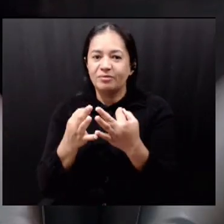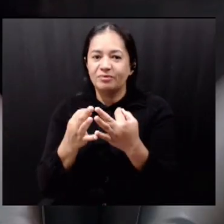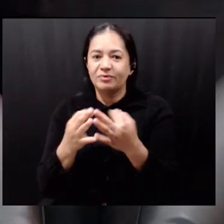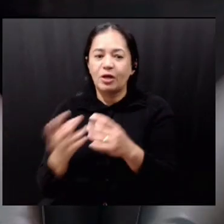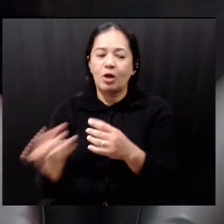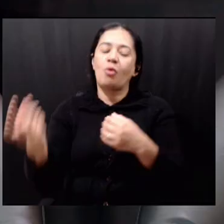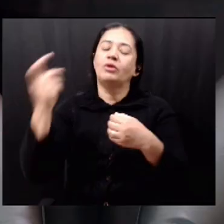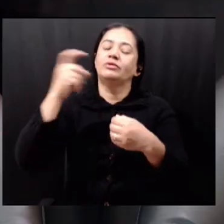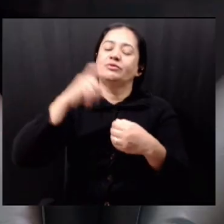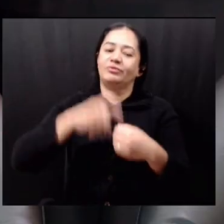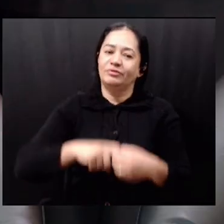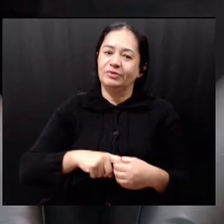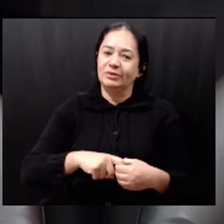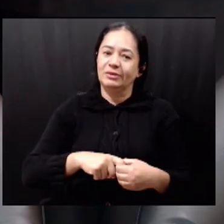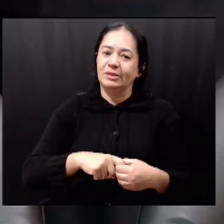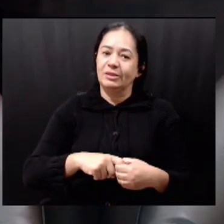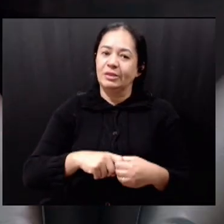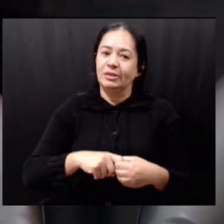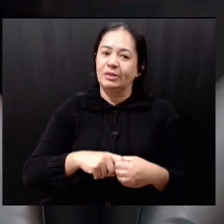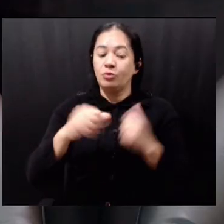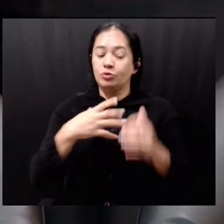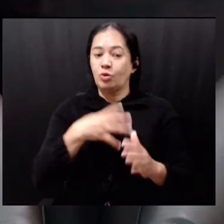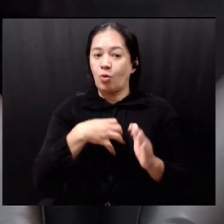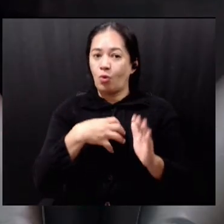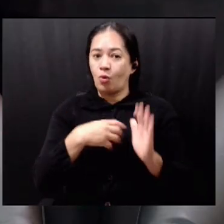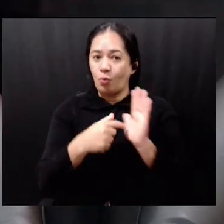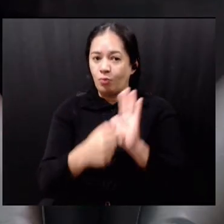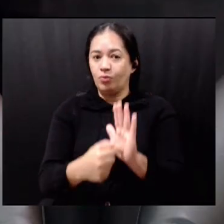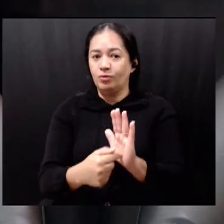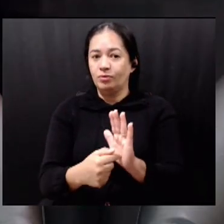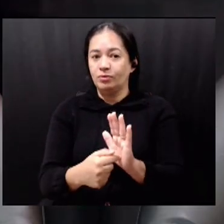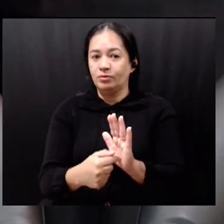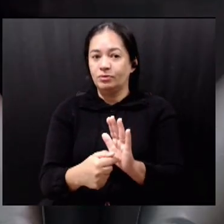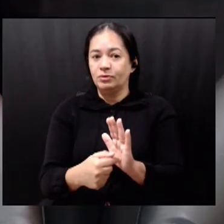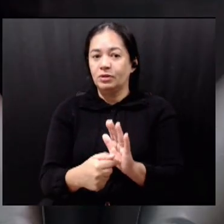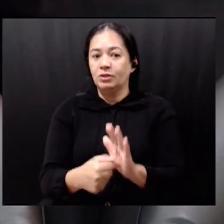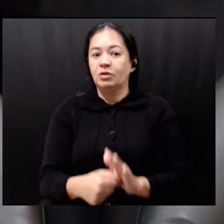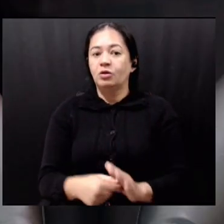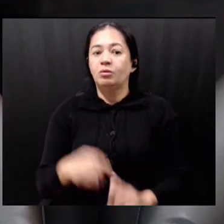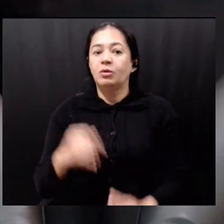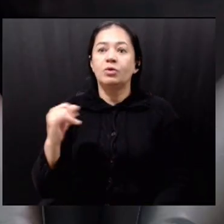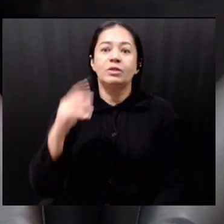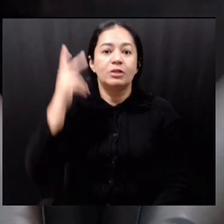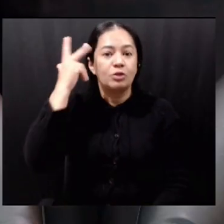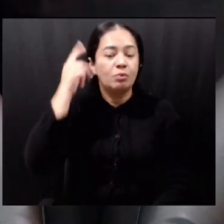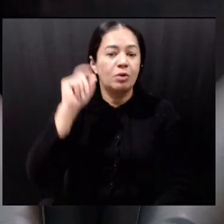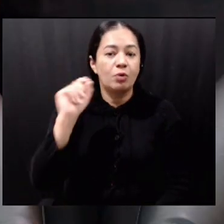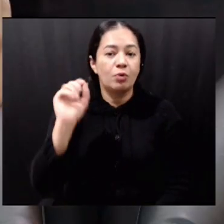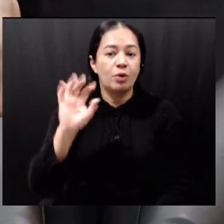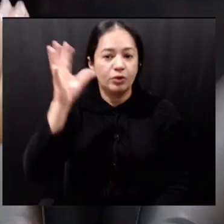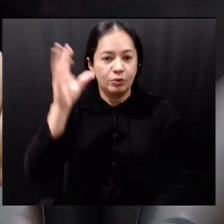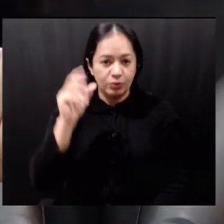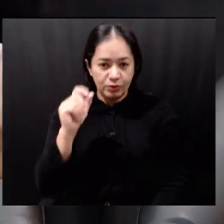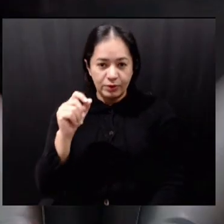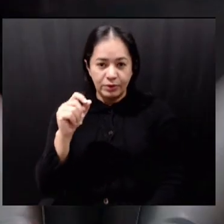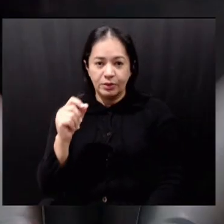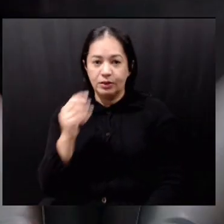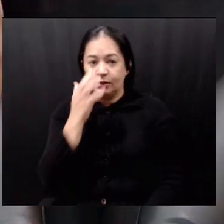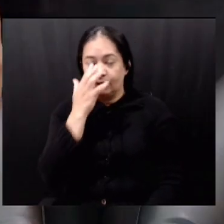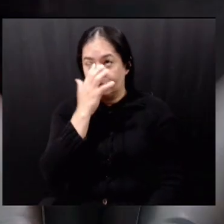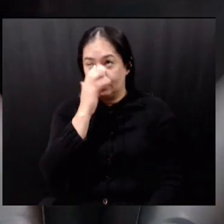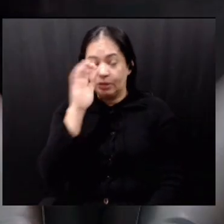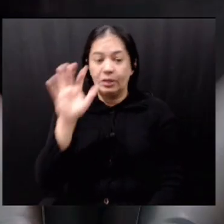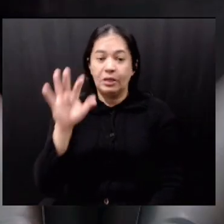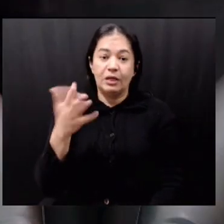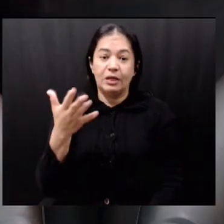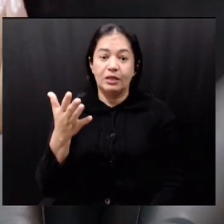acaba mudando totalmente o comportamento. Inclusive, Olha uma coisa isso. também que é muito comum, às vezes quando os pais são separados. Uhum. E